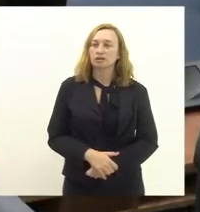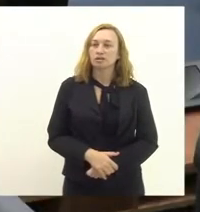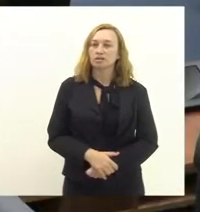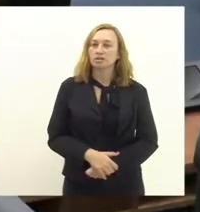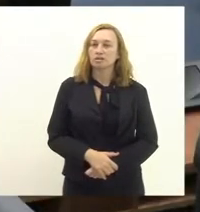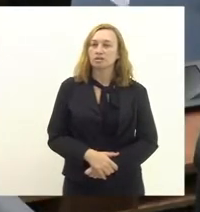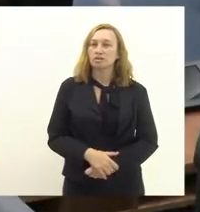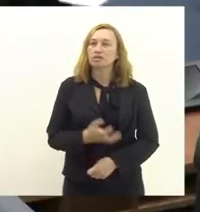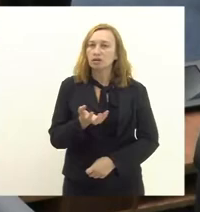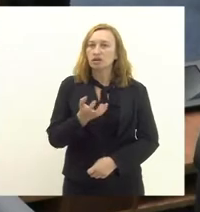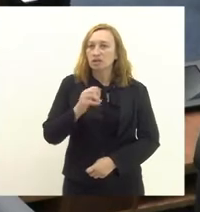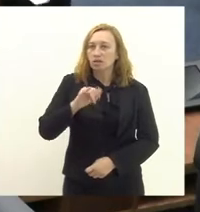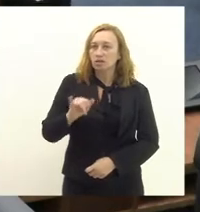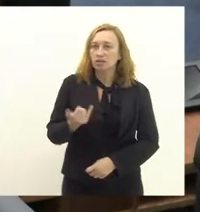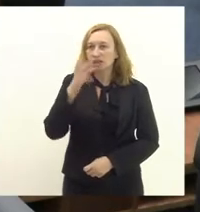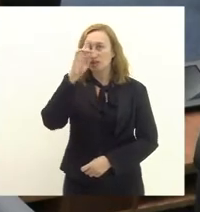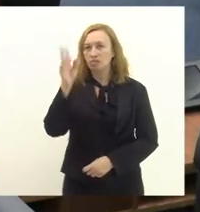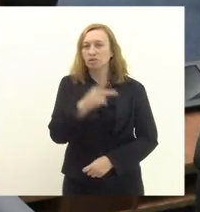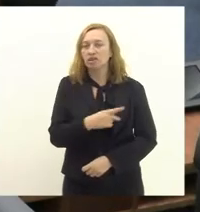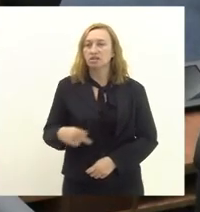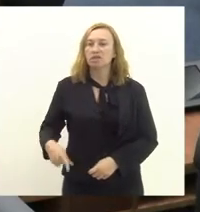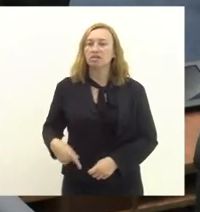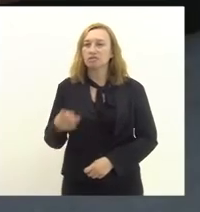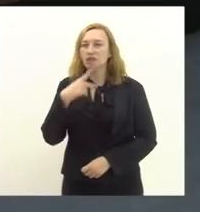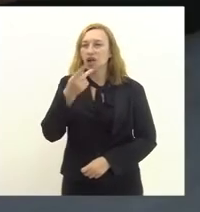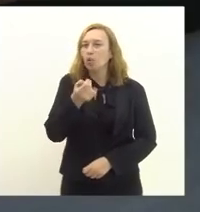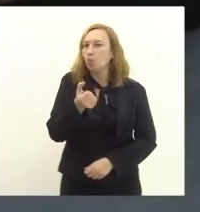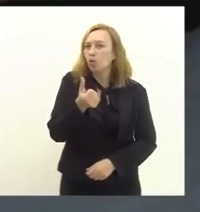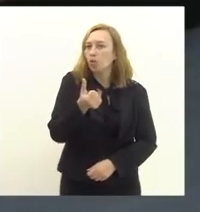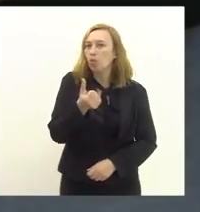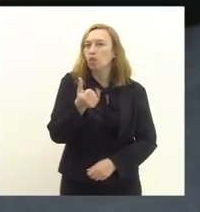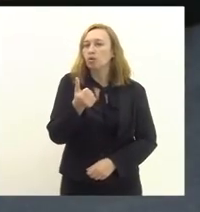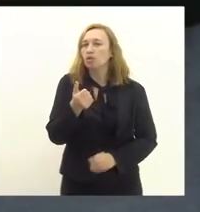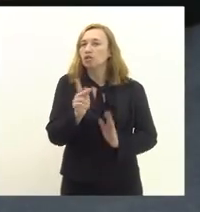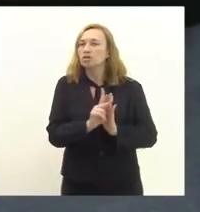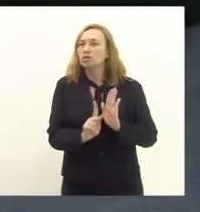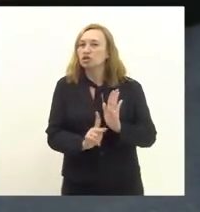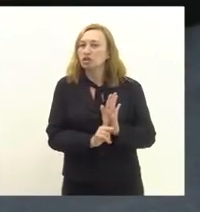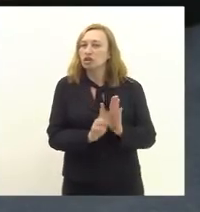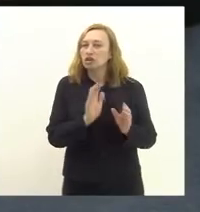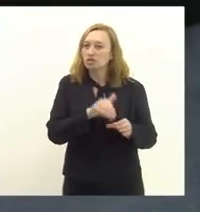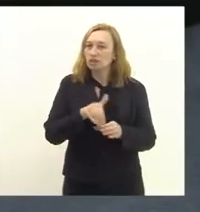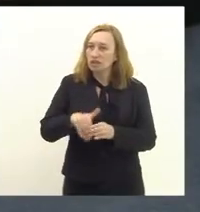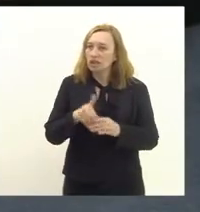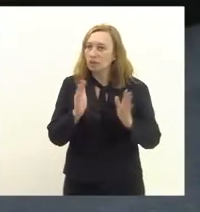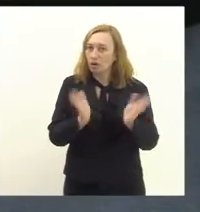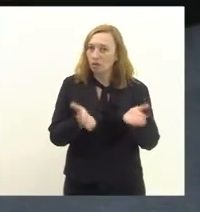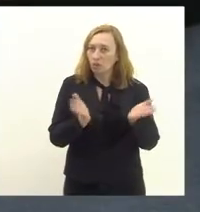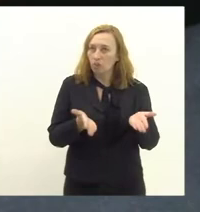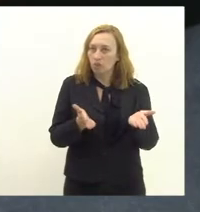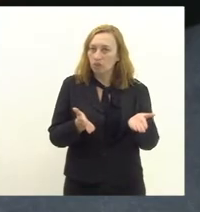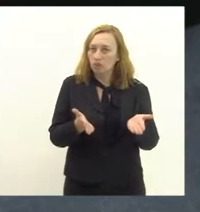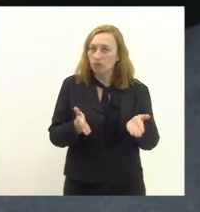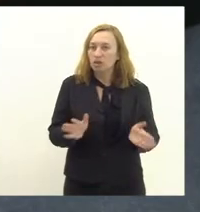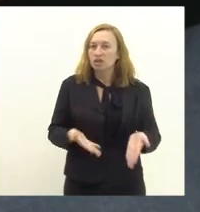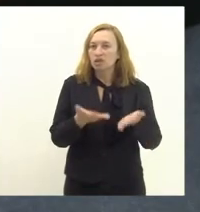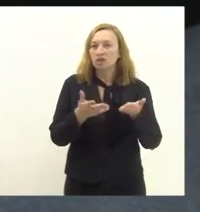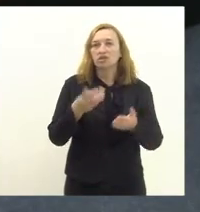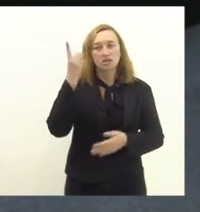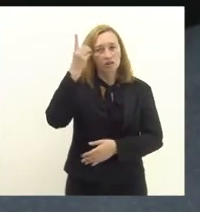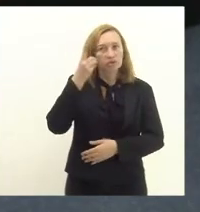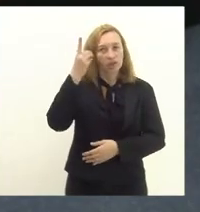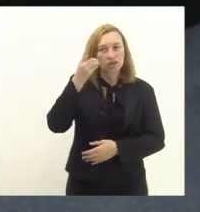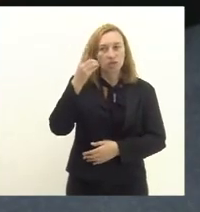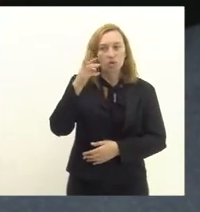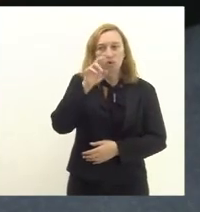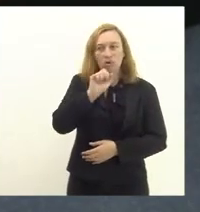Eu queria aproveitar, senhor presidente, e falar um pouco desse projeto que foi votado agora, de iniciativa do deputado coronel